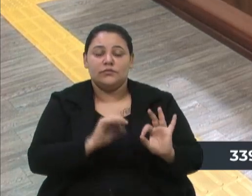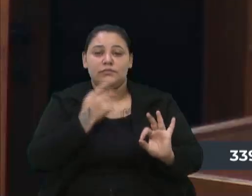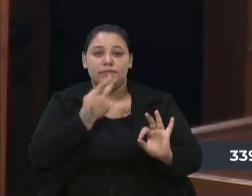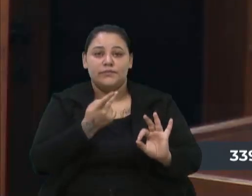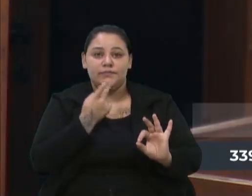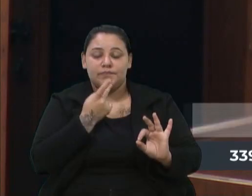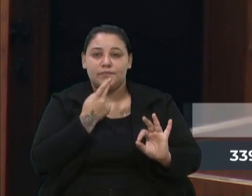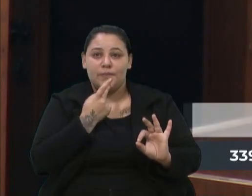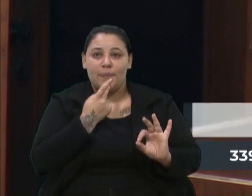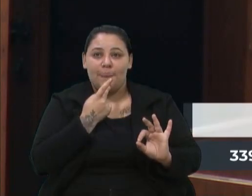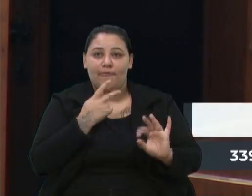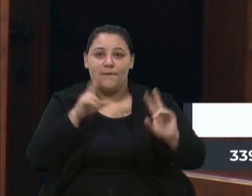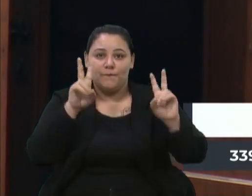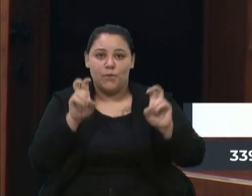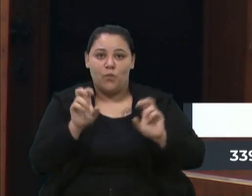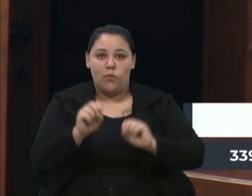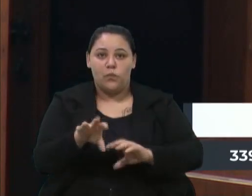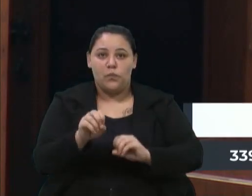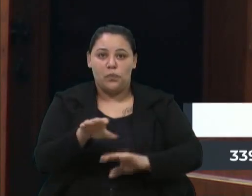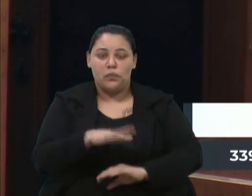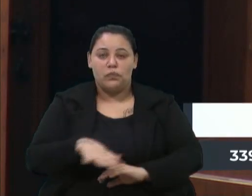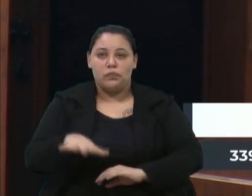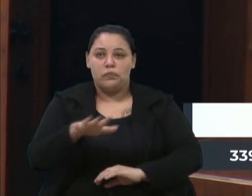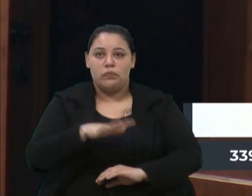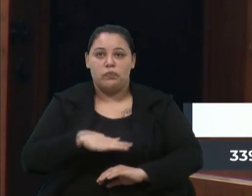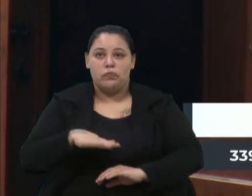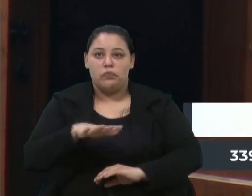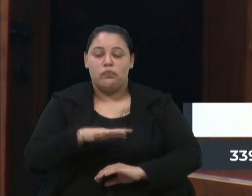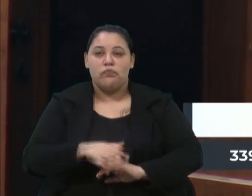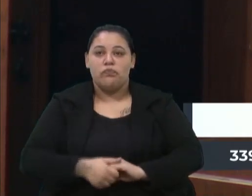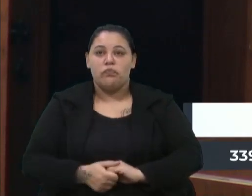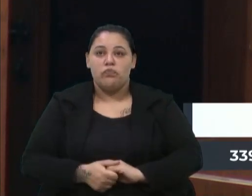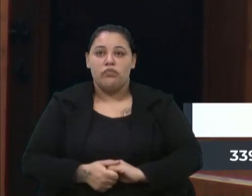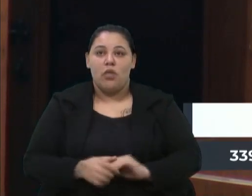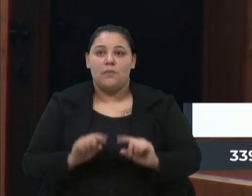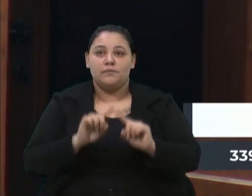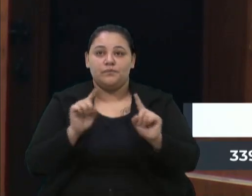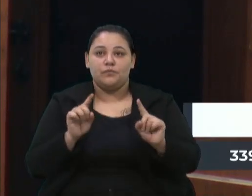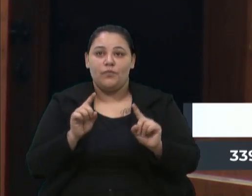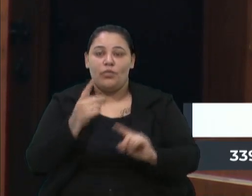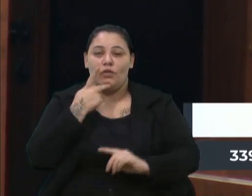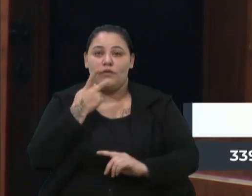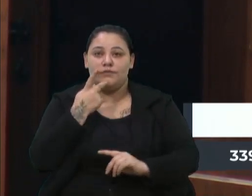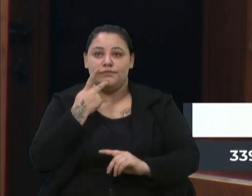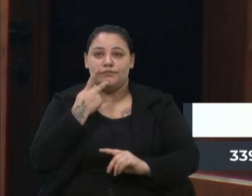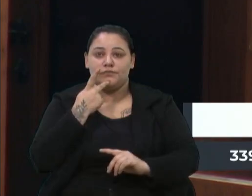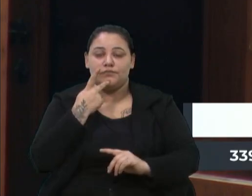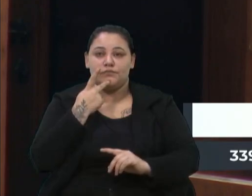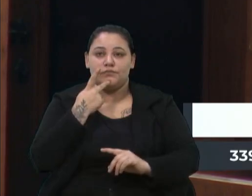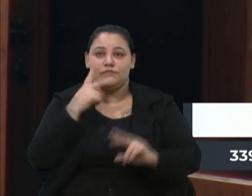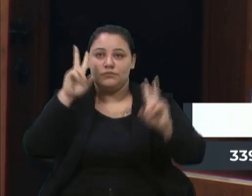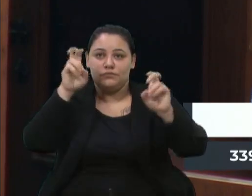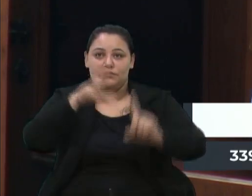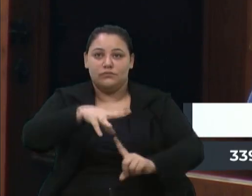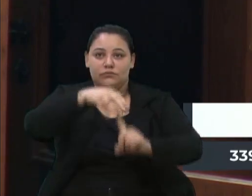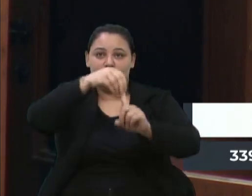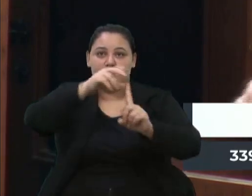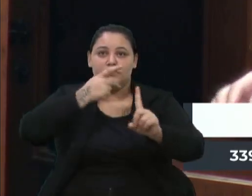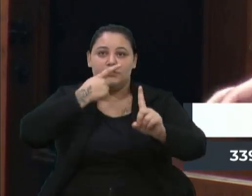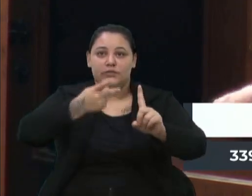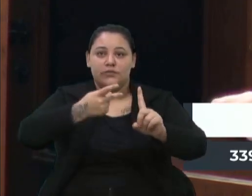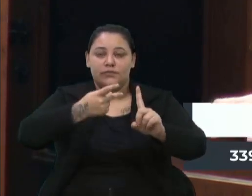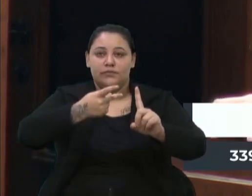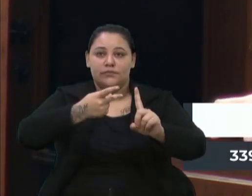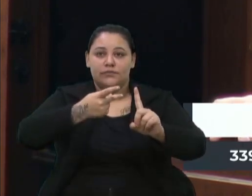do tema da educação mas vamos vamos dar a luz alguns temas e vamos para